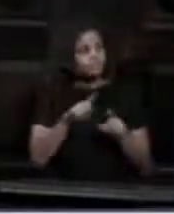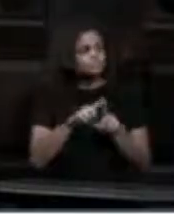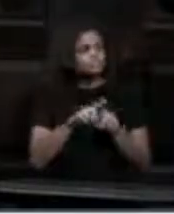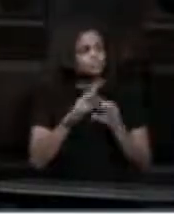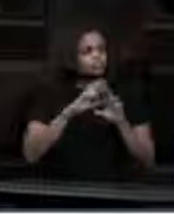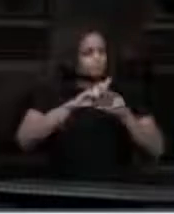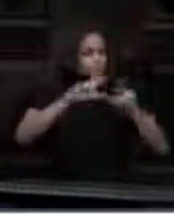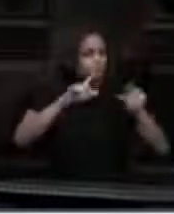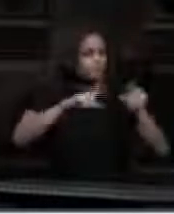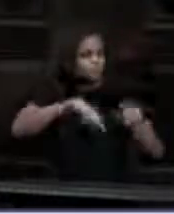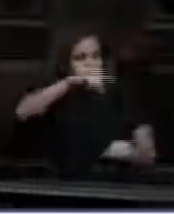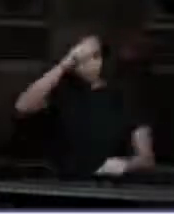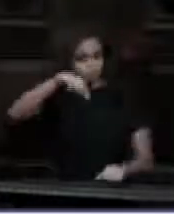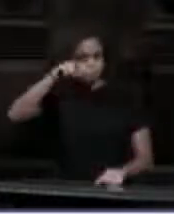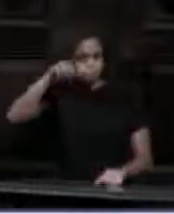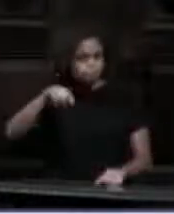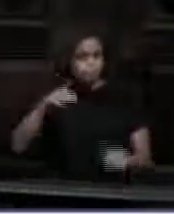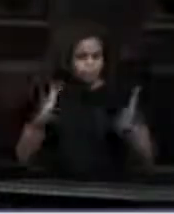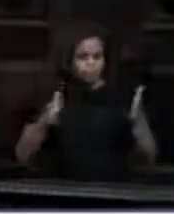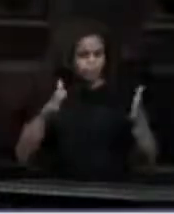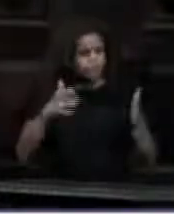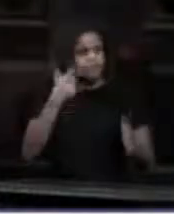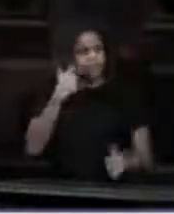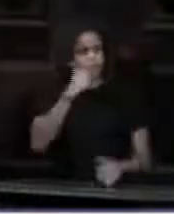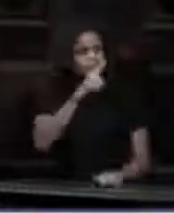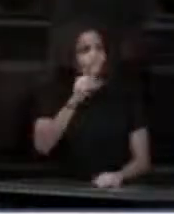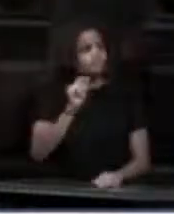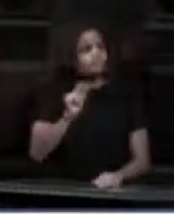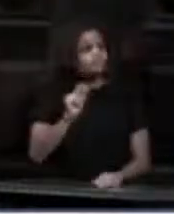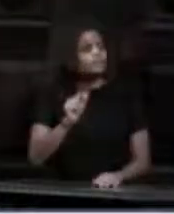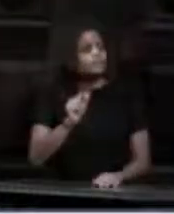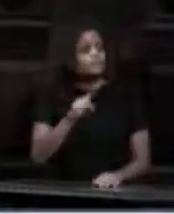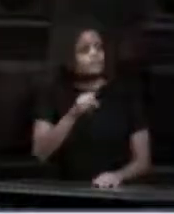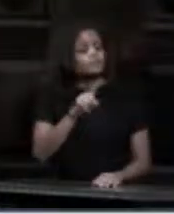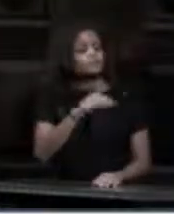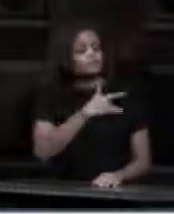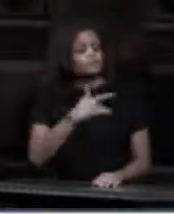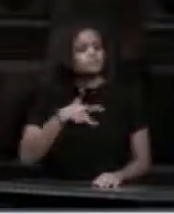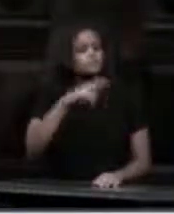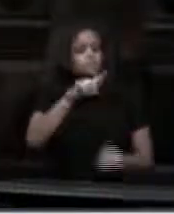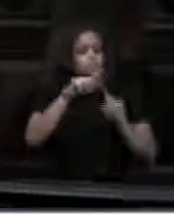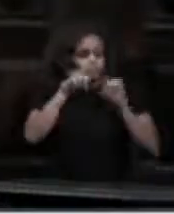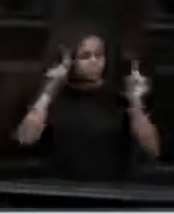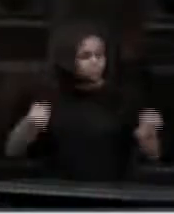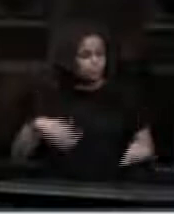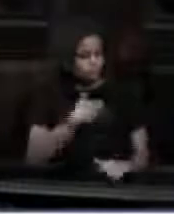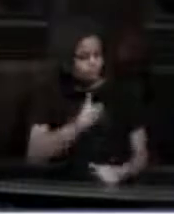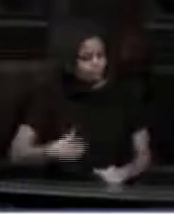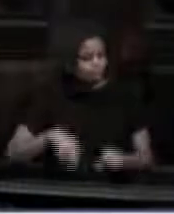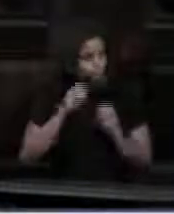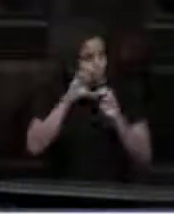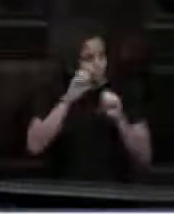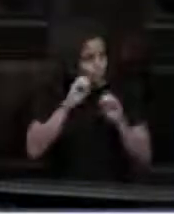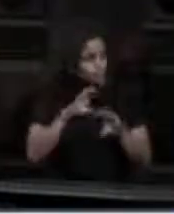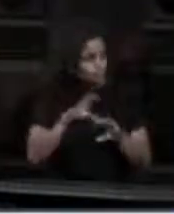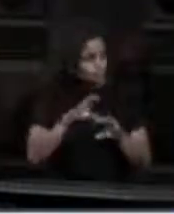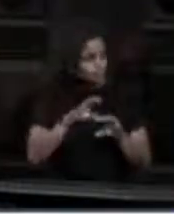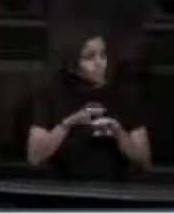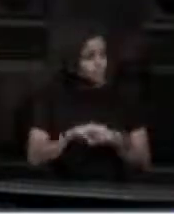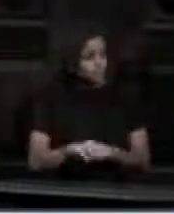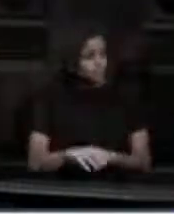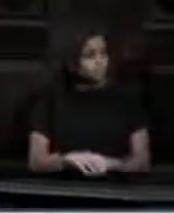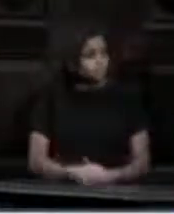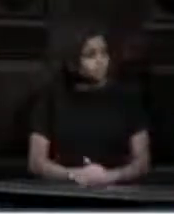tido acesso sobre as condições de saúde do servidor, com iniciativas